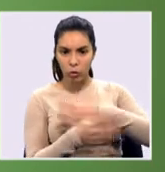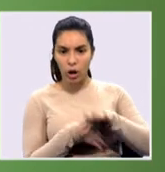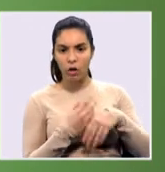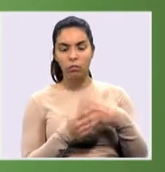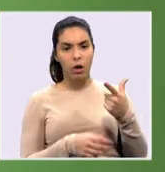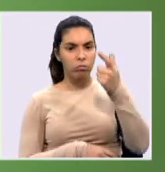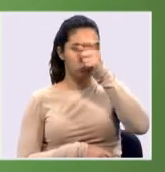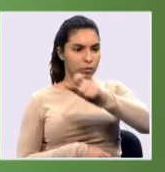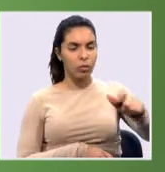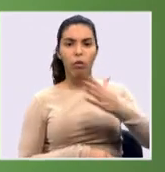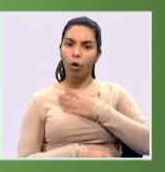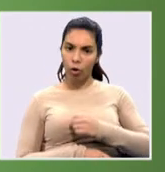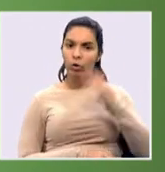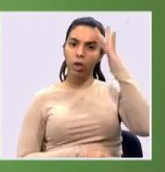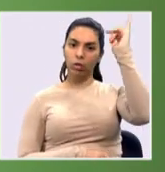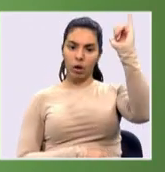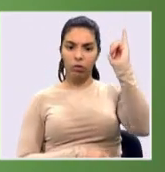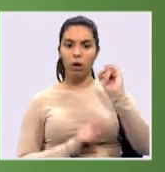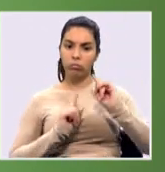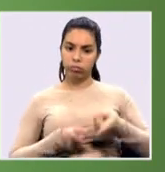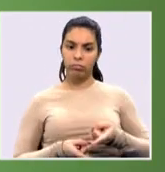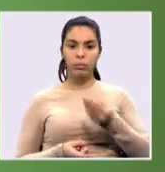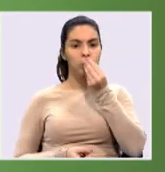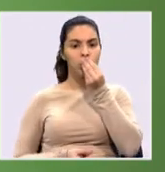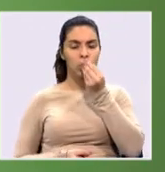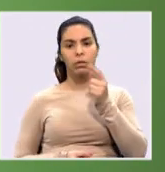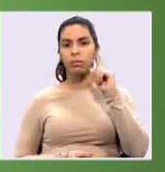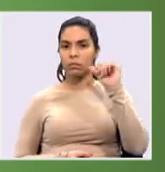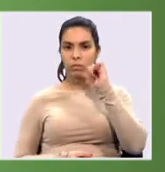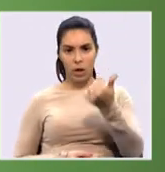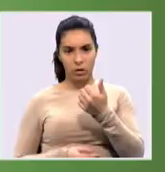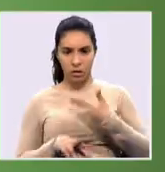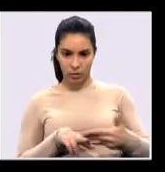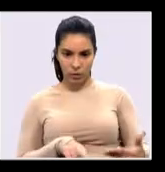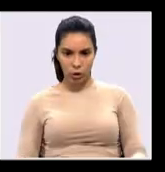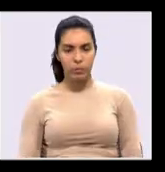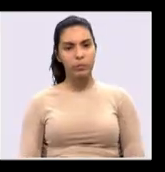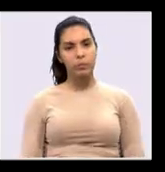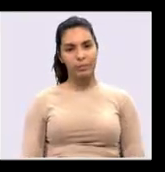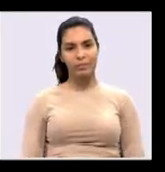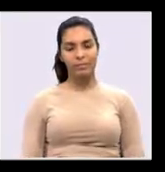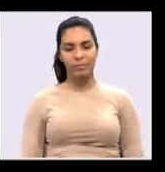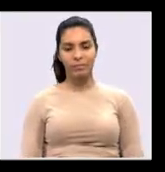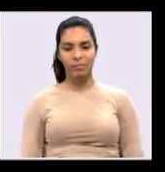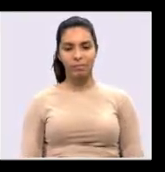gente gostou da ideia e foi então daí que surgiu a cerveja aromatizada com maracujá.